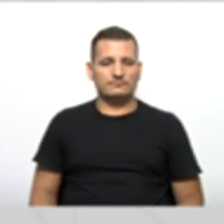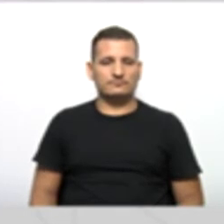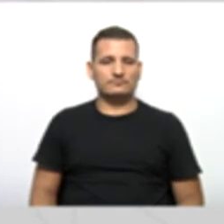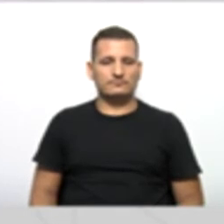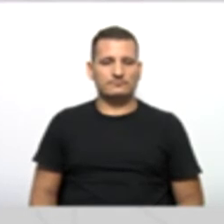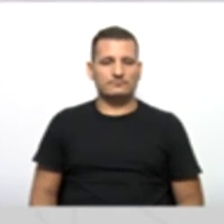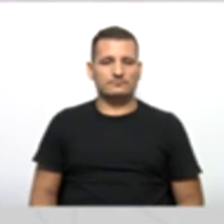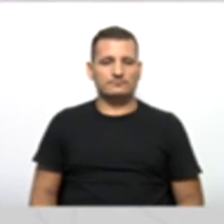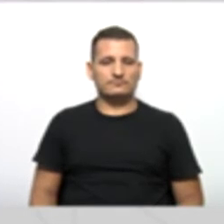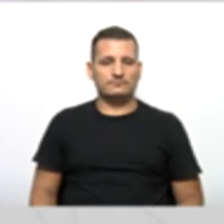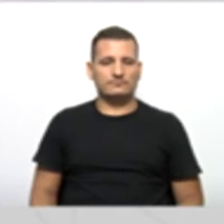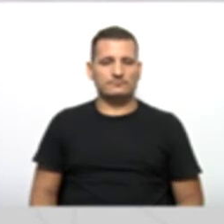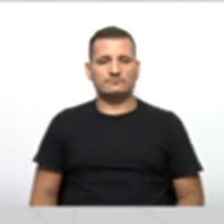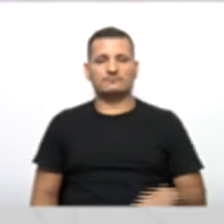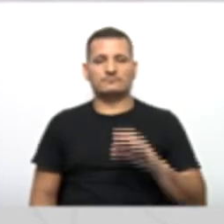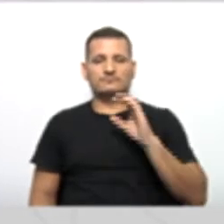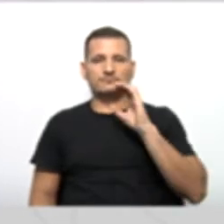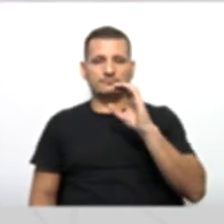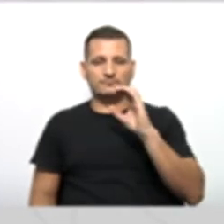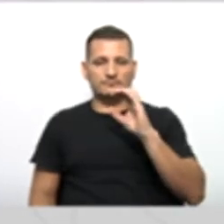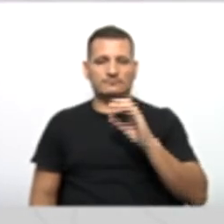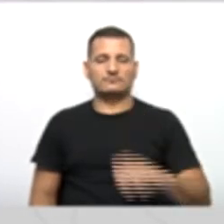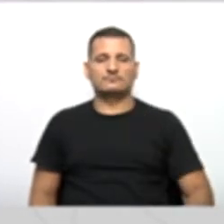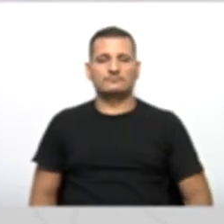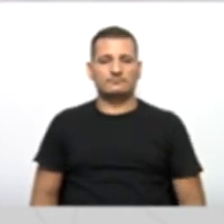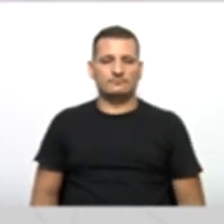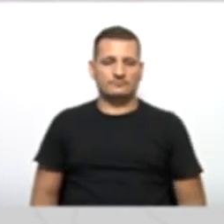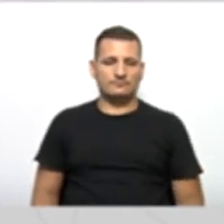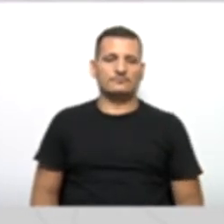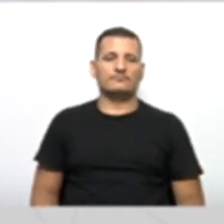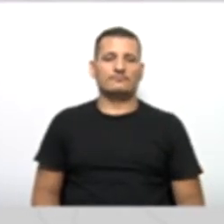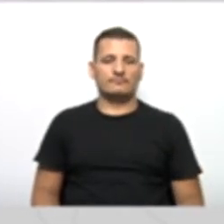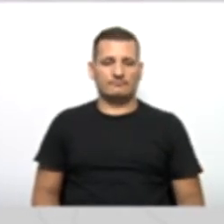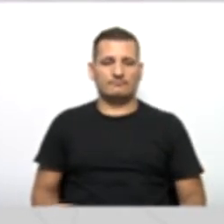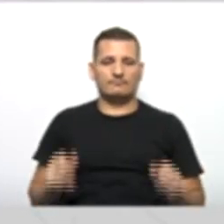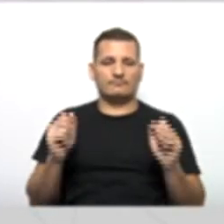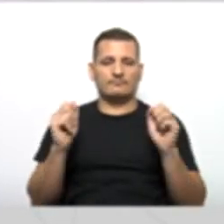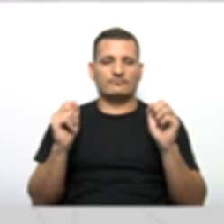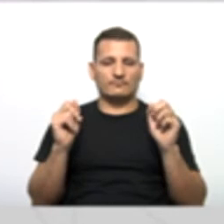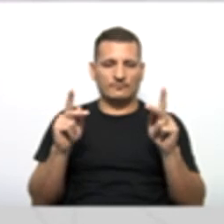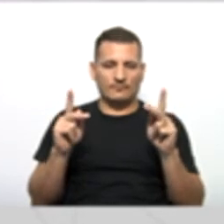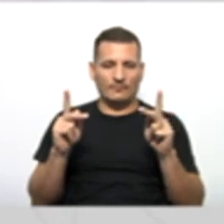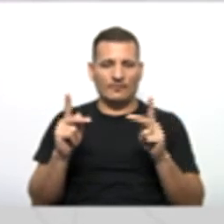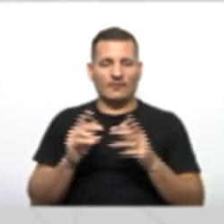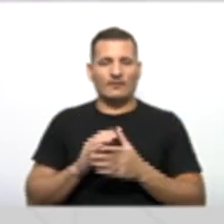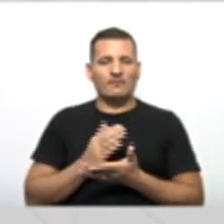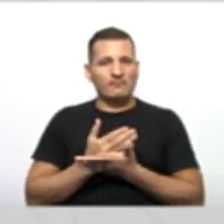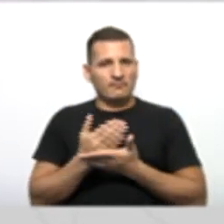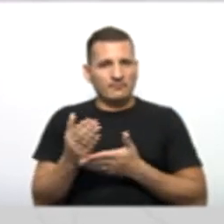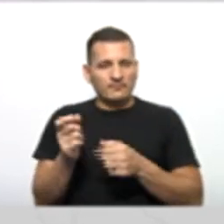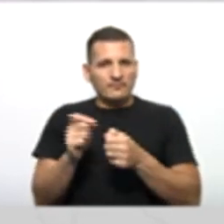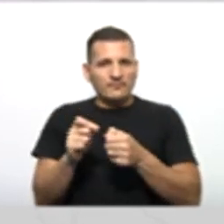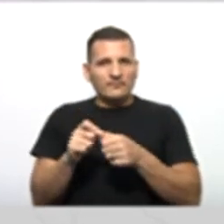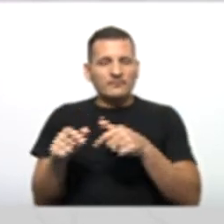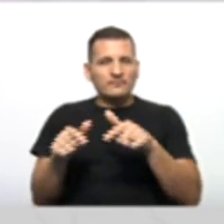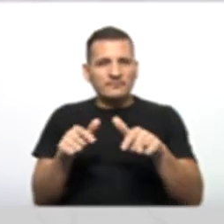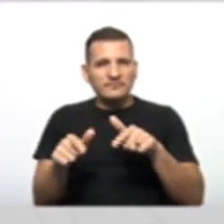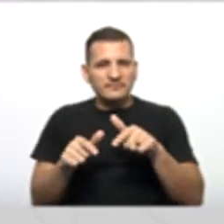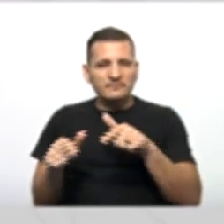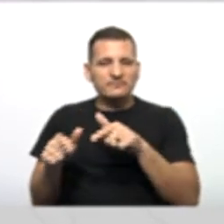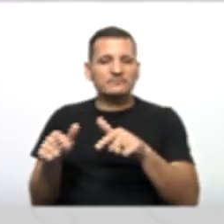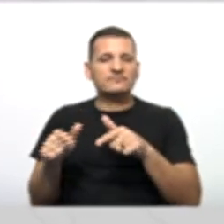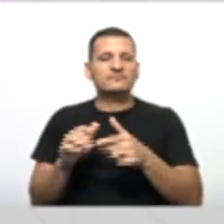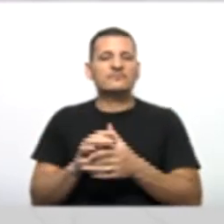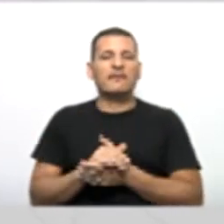e vê aí a letra C, né? Execução, ok. Começo a realizar as atividades, né? Celebrar contrato, fazer